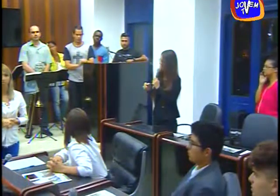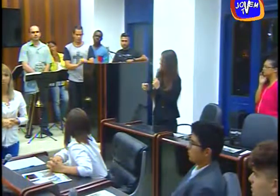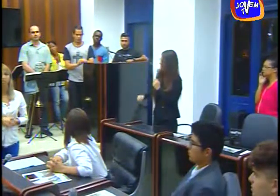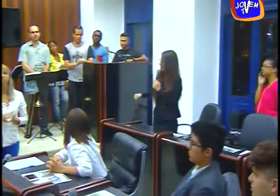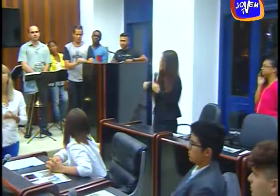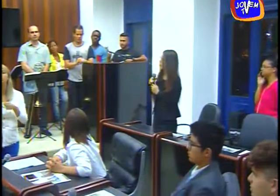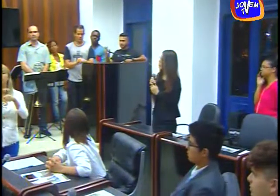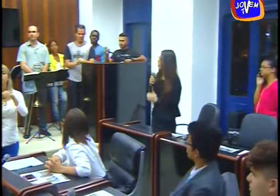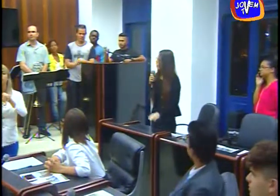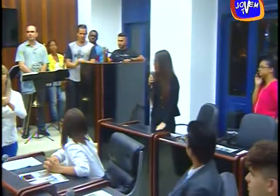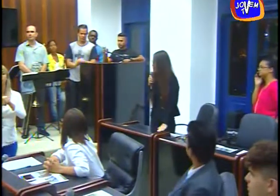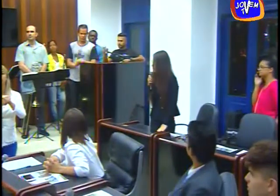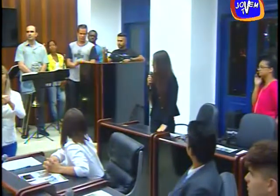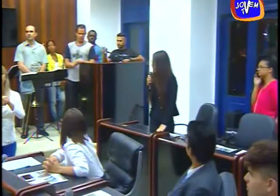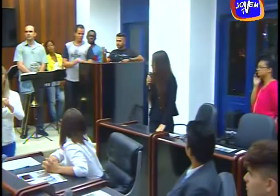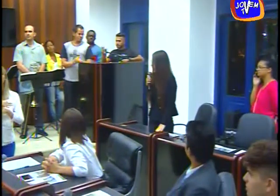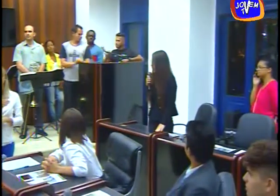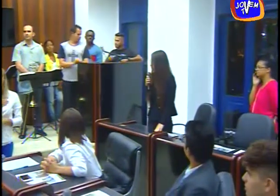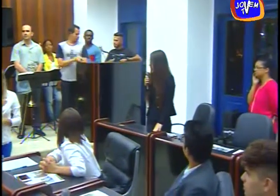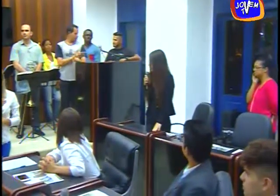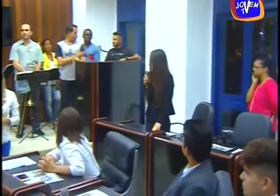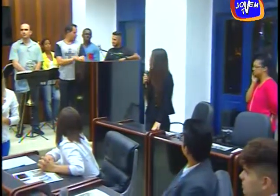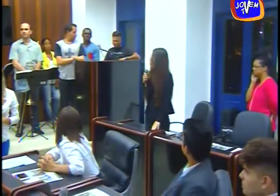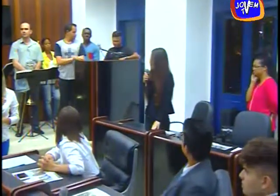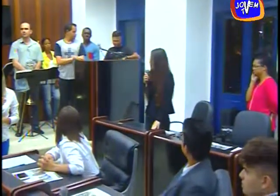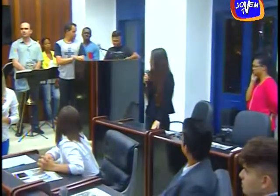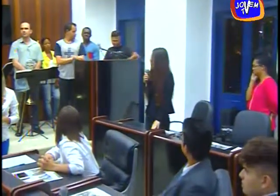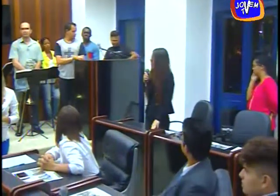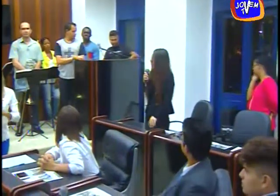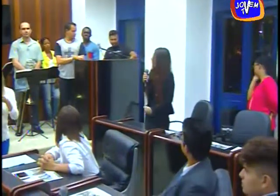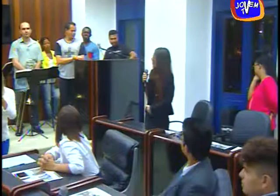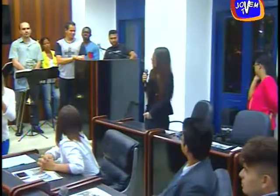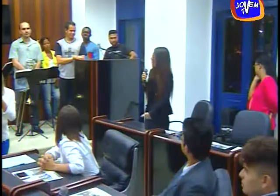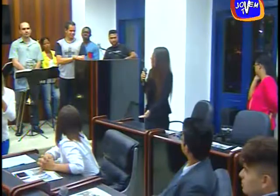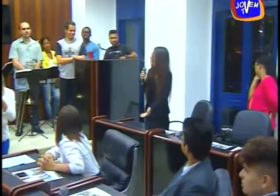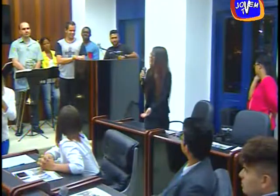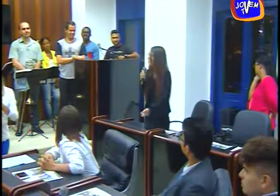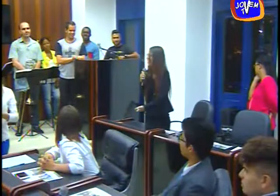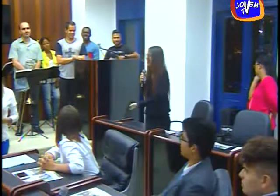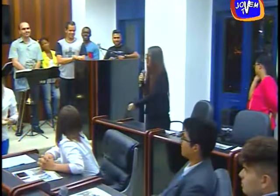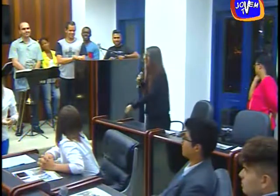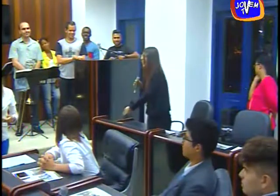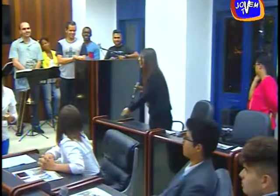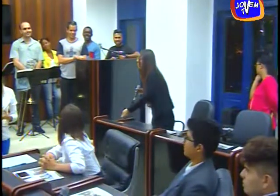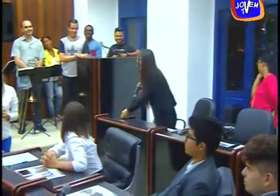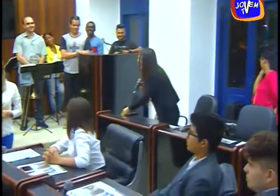Boa noite. Eu, Mayara Libardi, voto em mim mesmo.